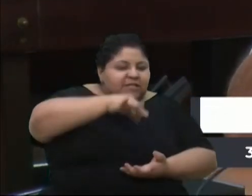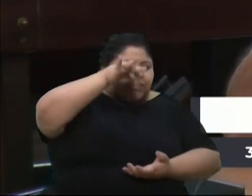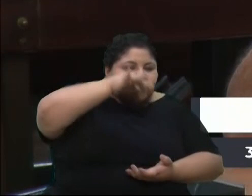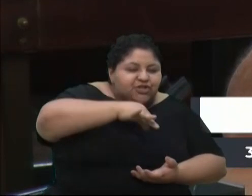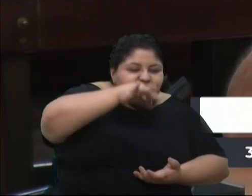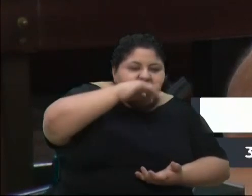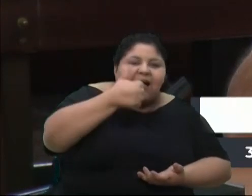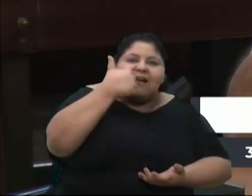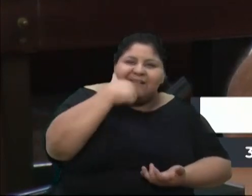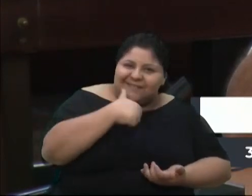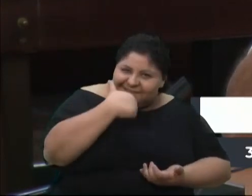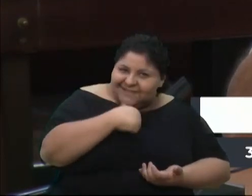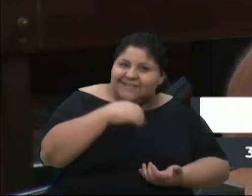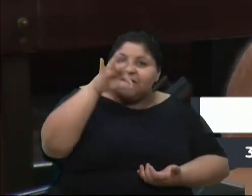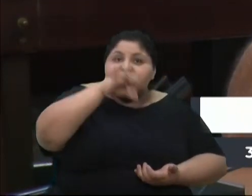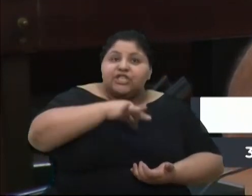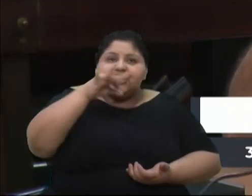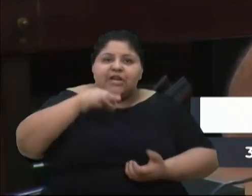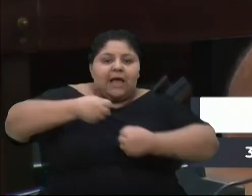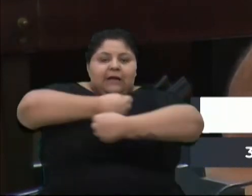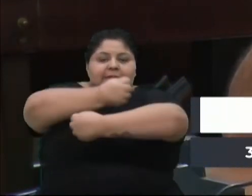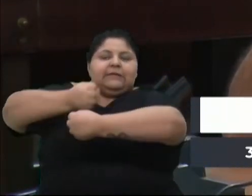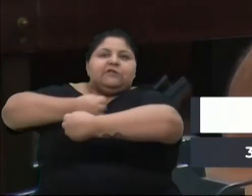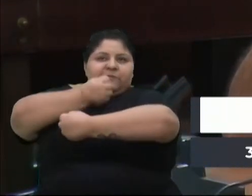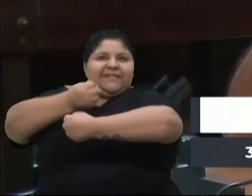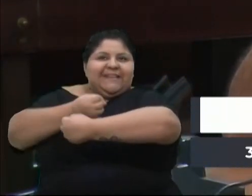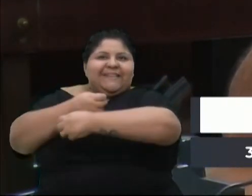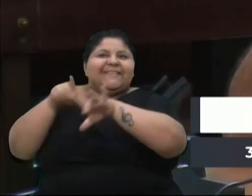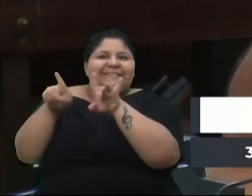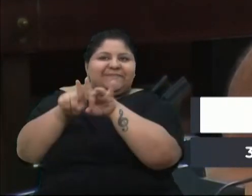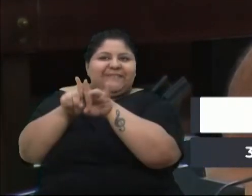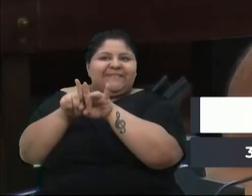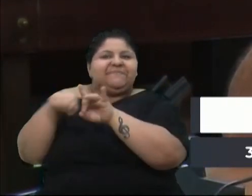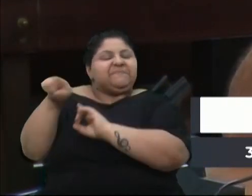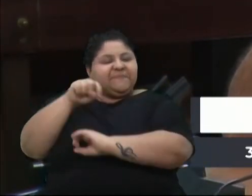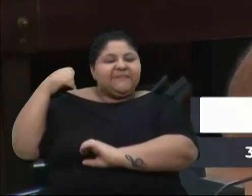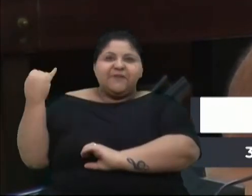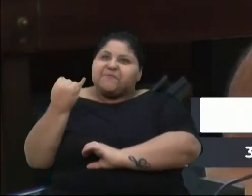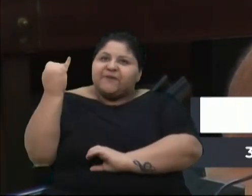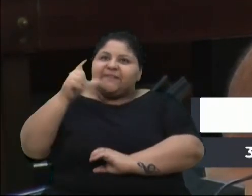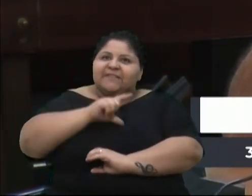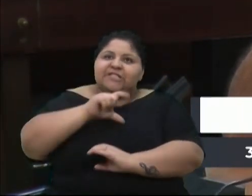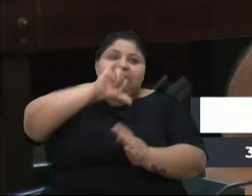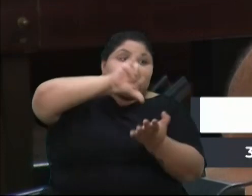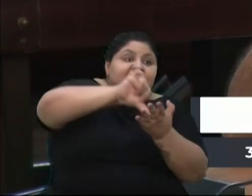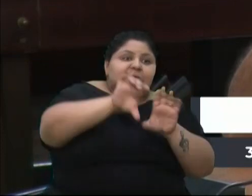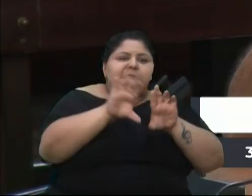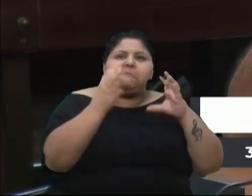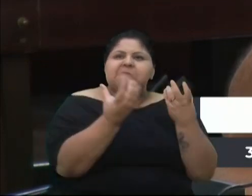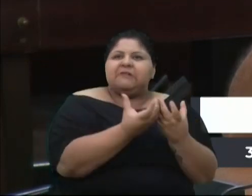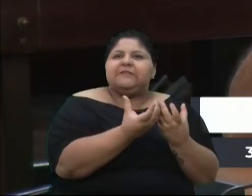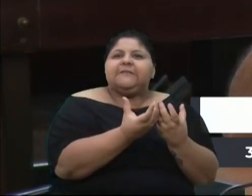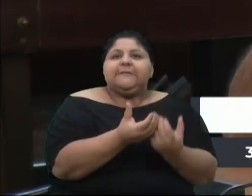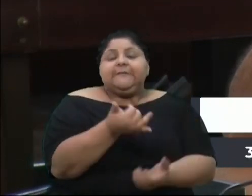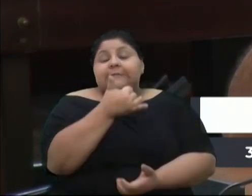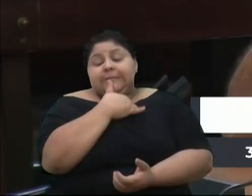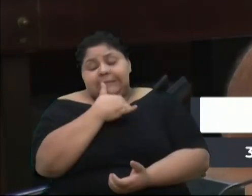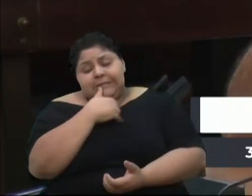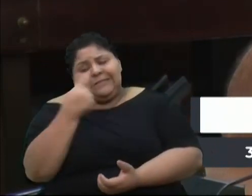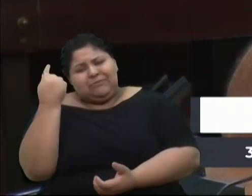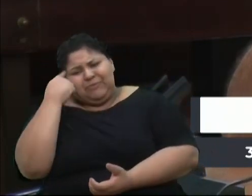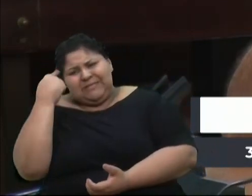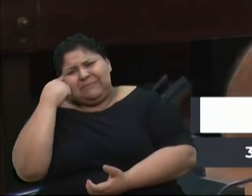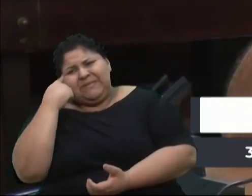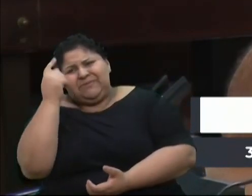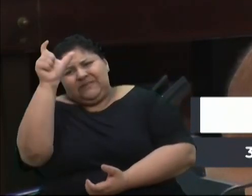mulheres faziam, chá de panela. Então, é muito importante ter um centro comunitário. Lamentável o pensamento dessa